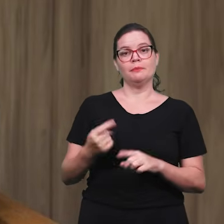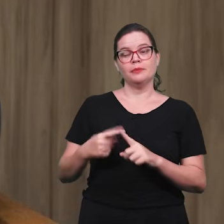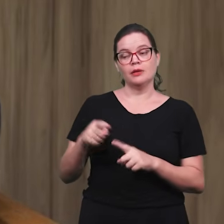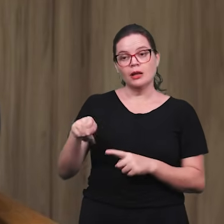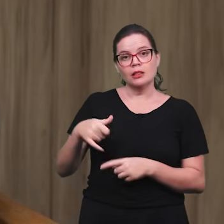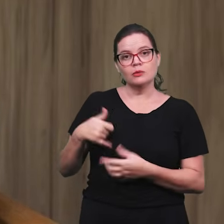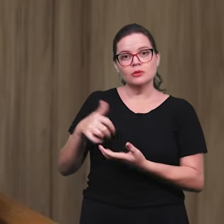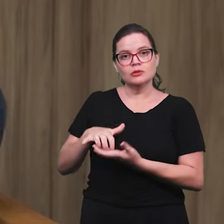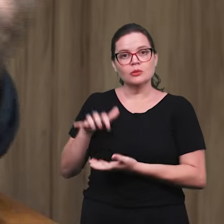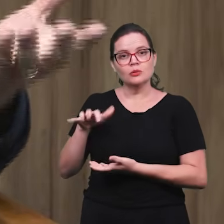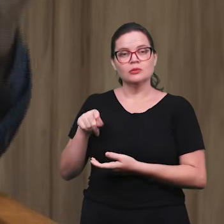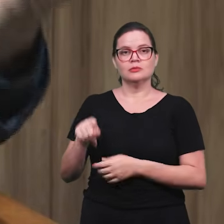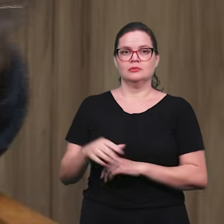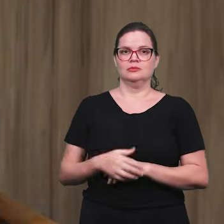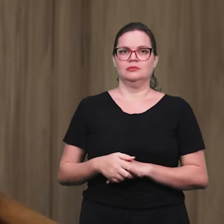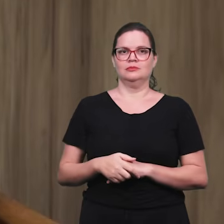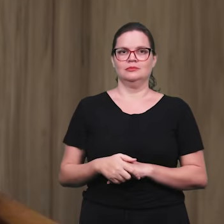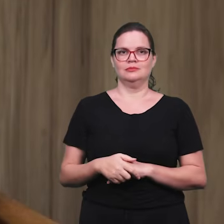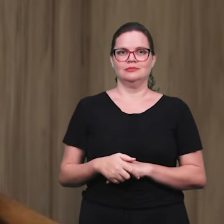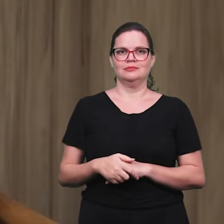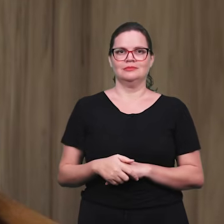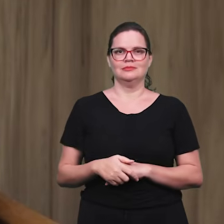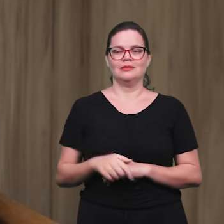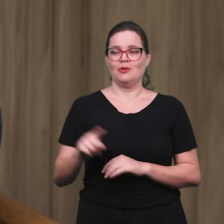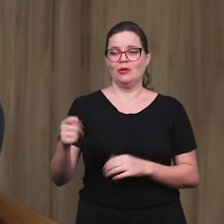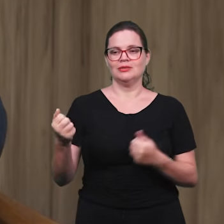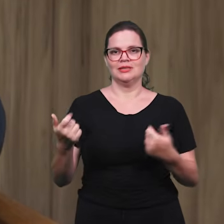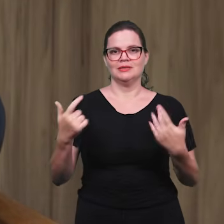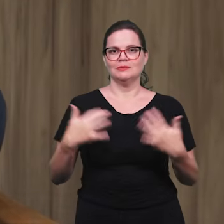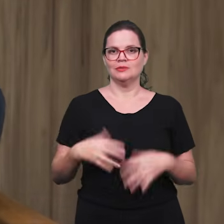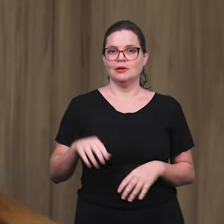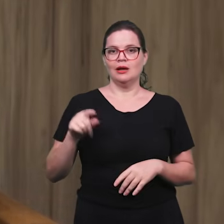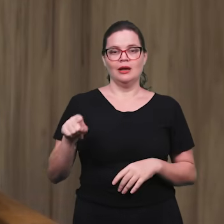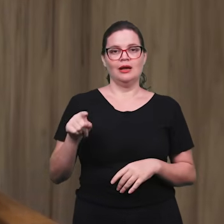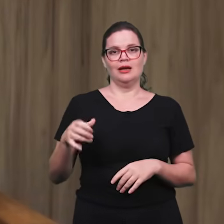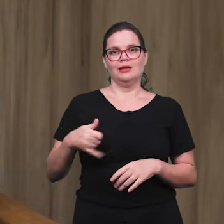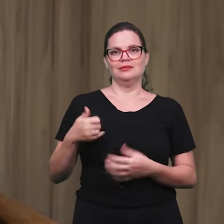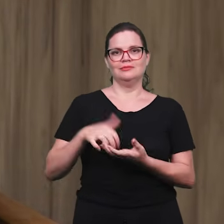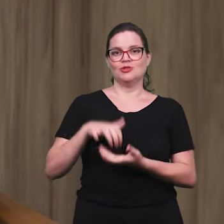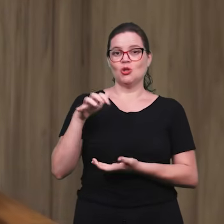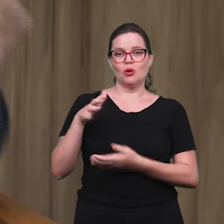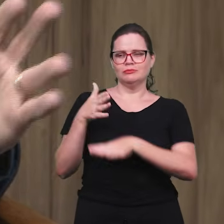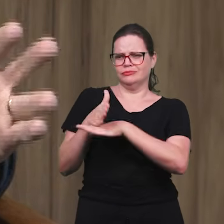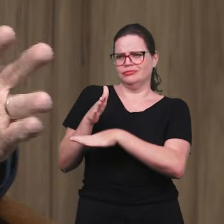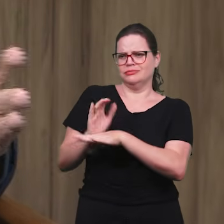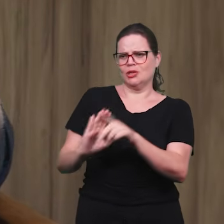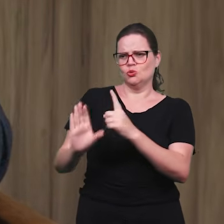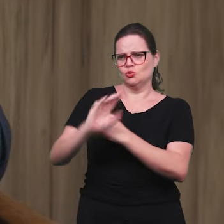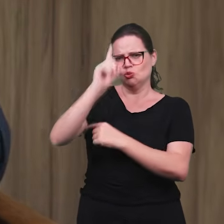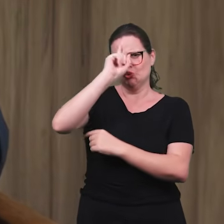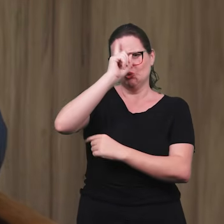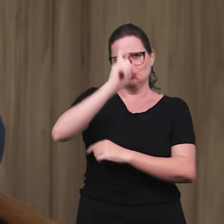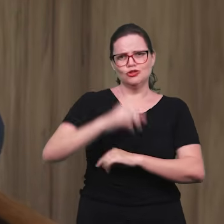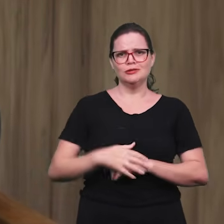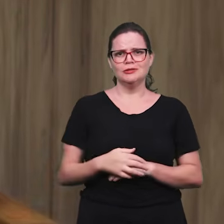idoso, e o senhor comentou muito bem no começo, eles são quem estão no culto todos os dias.